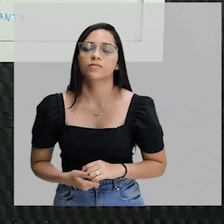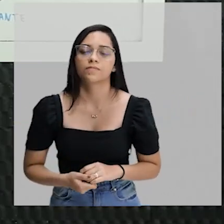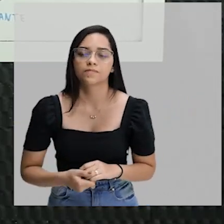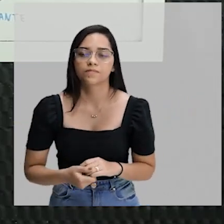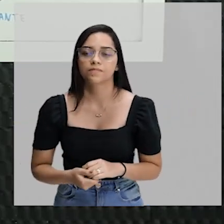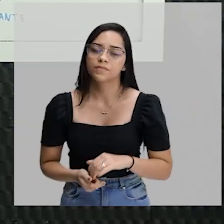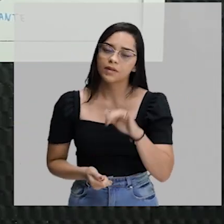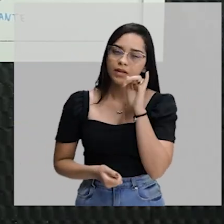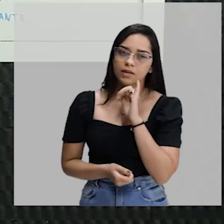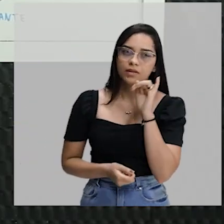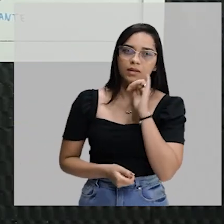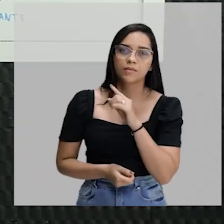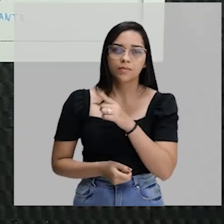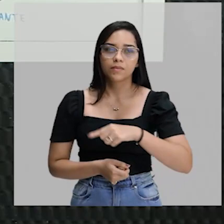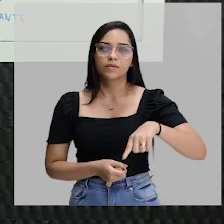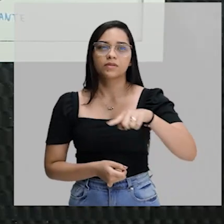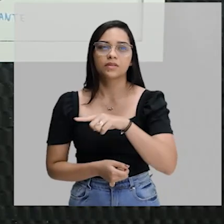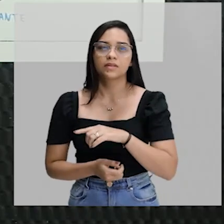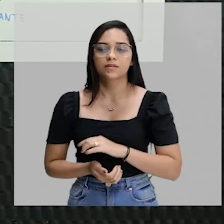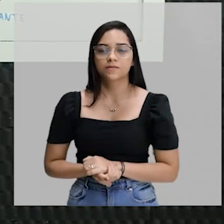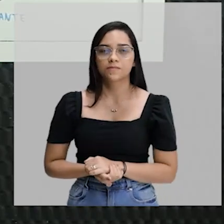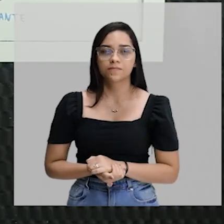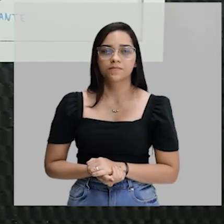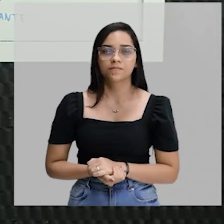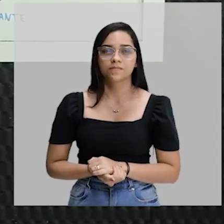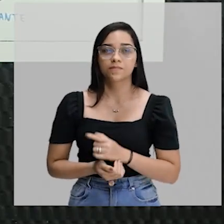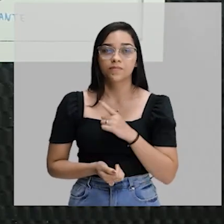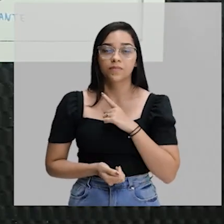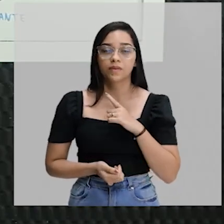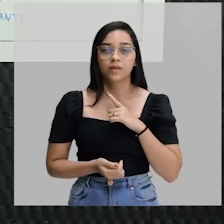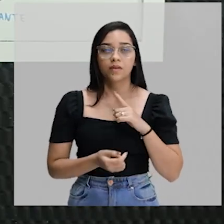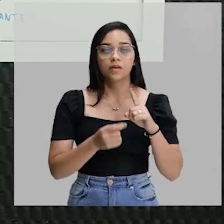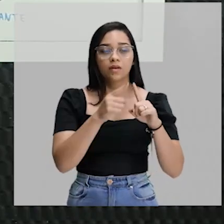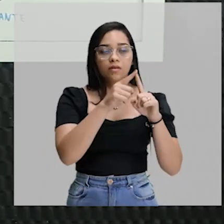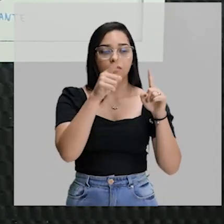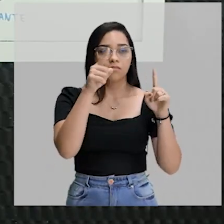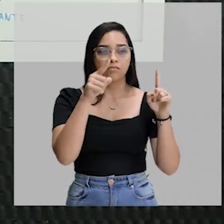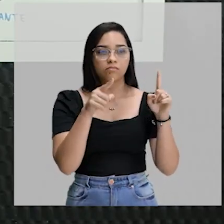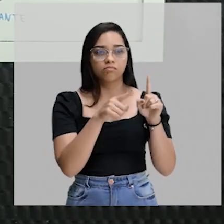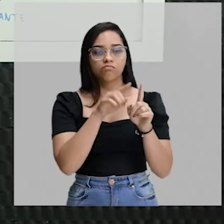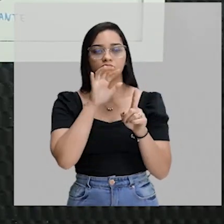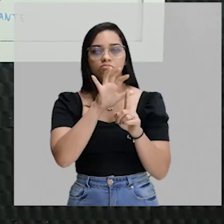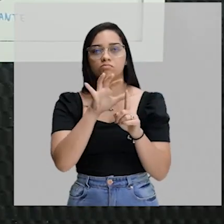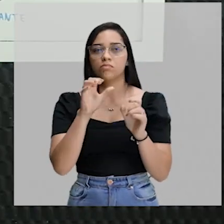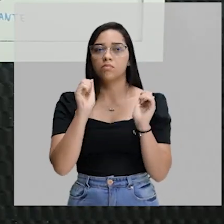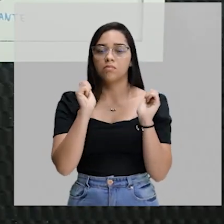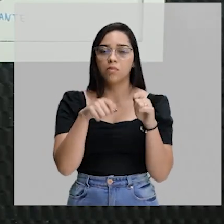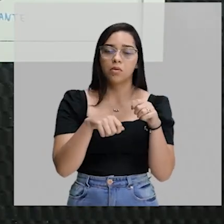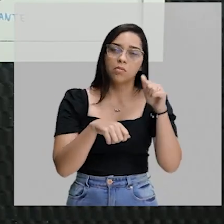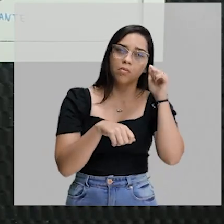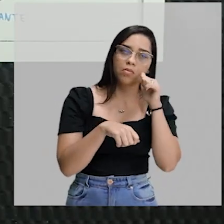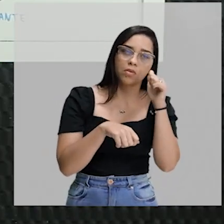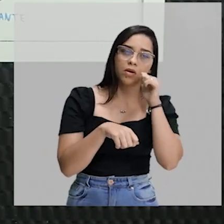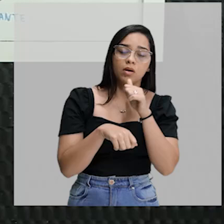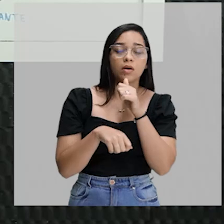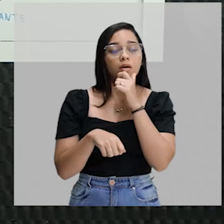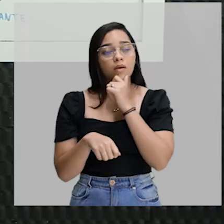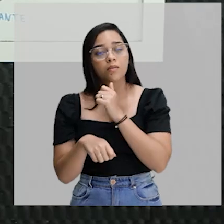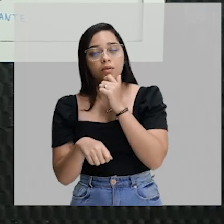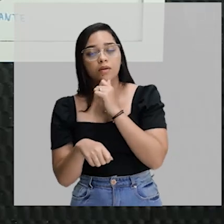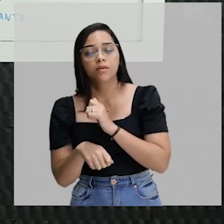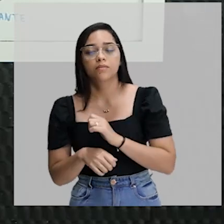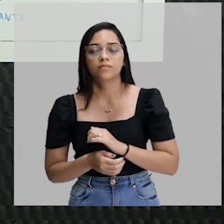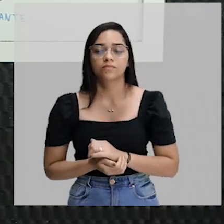certo? Vou dar um exemplo aqui para vocês, ó. Aqui você vê que tem indivíduos que estão afetados, podem ser homem e pode ser